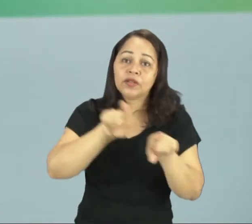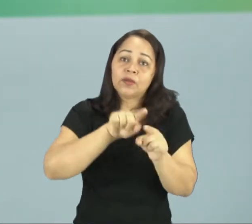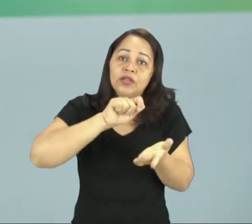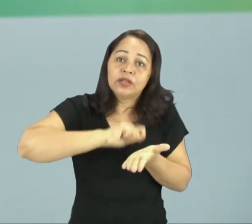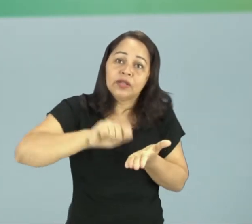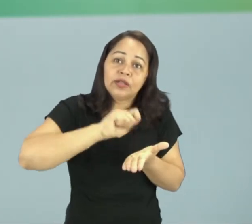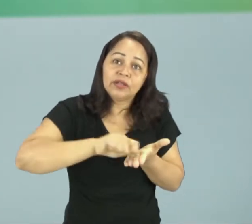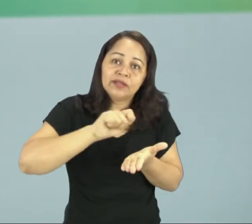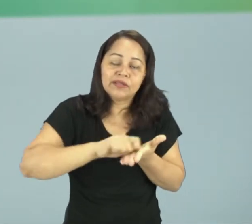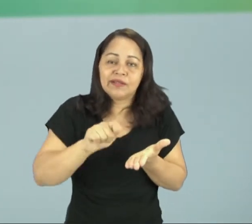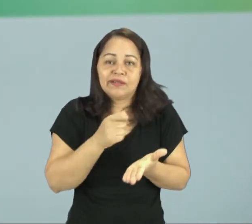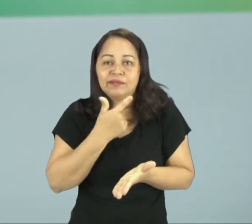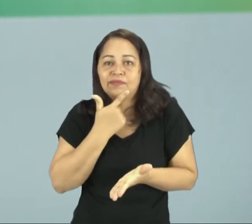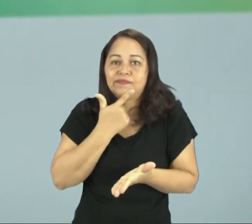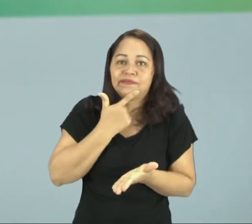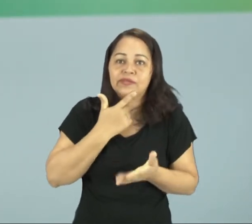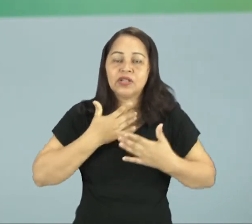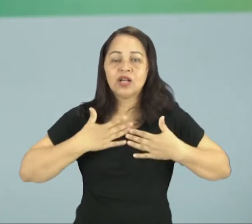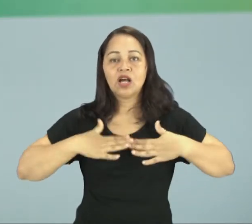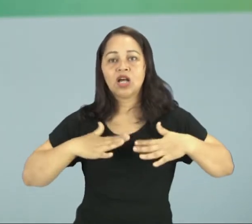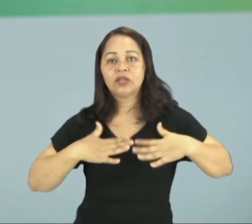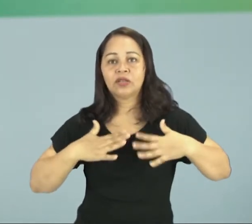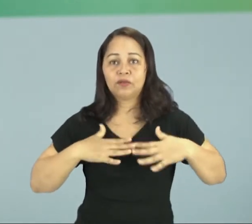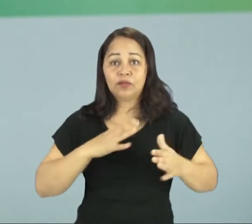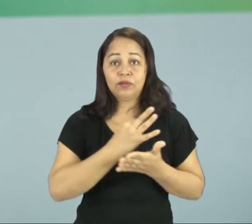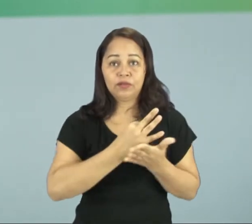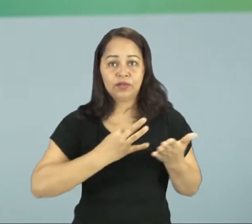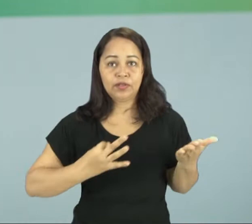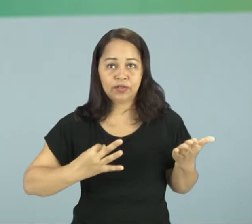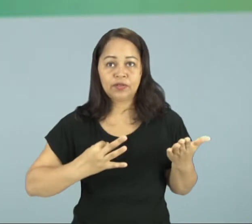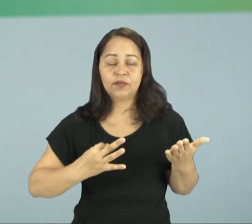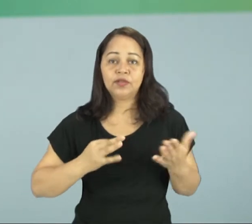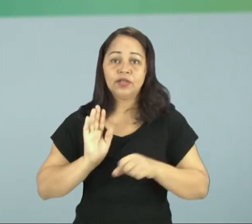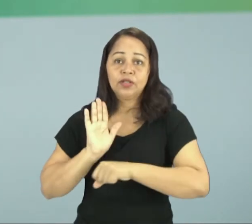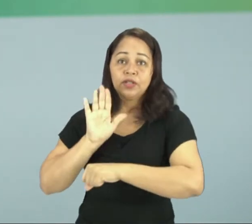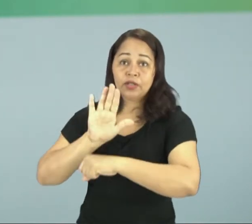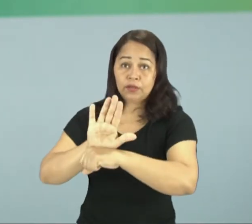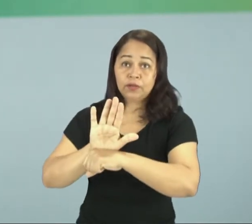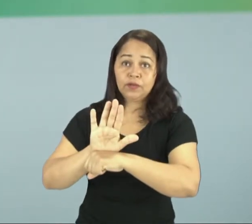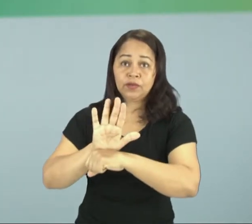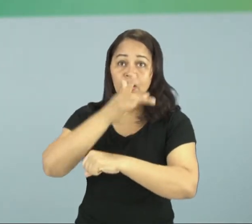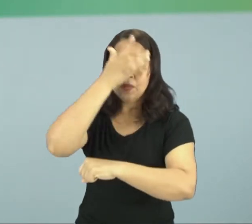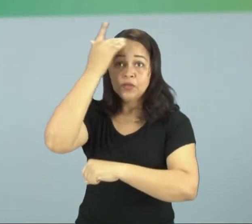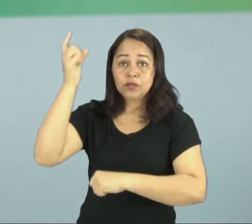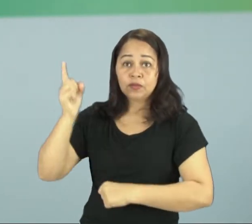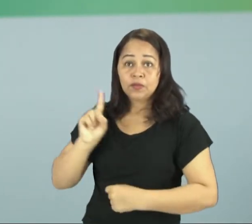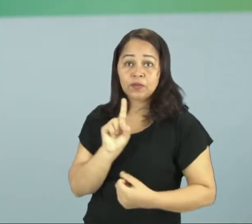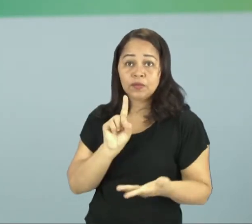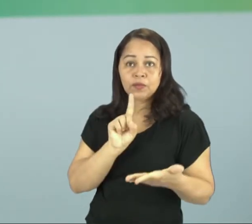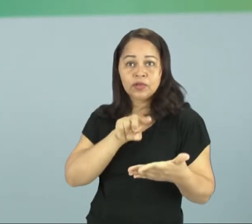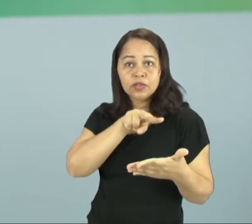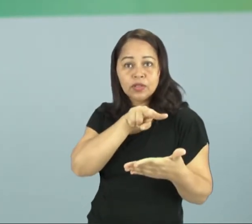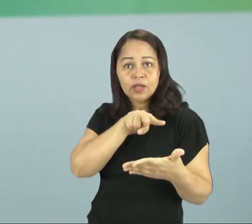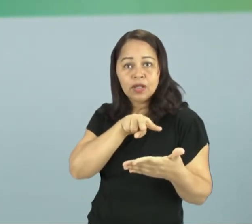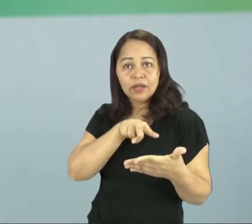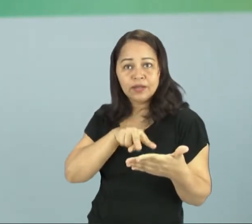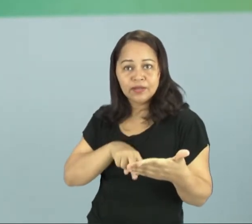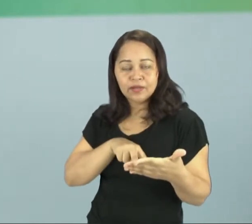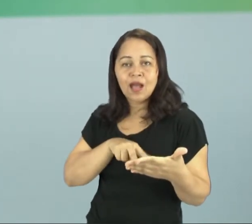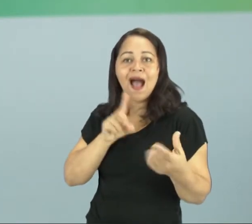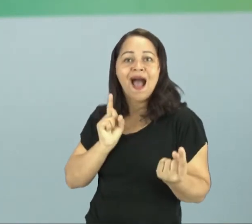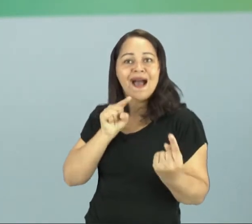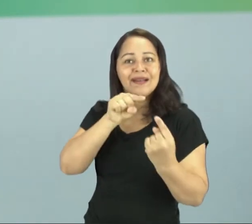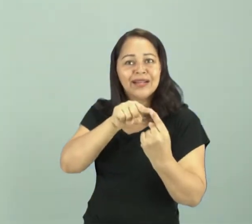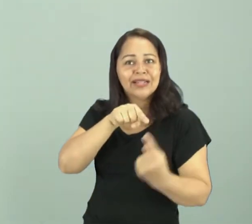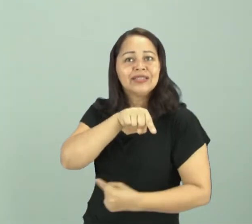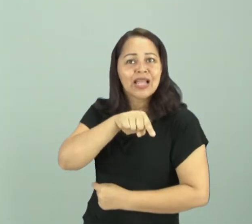algo mais descontraído, tá? Então, isso faz e ajuda o leitor a se identificar com o